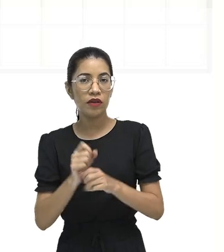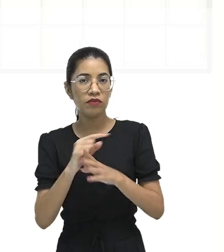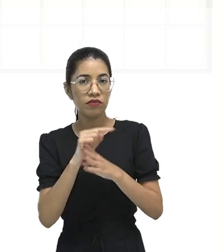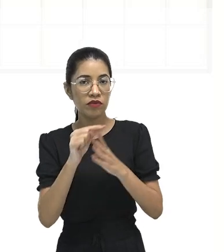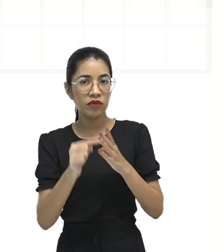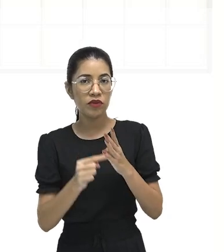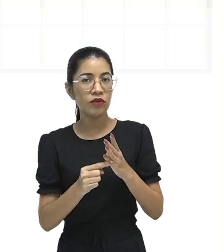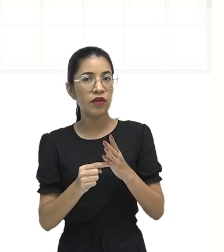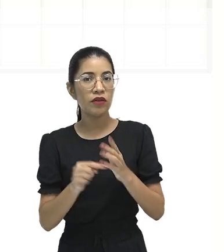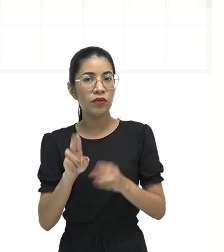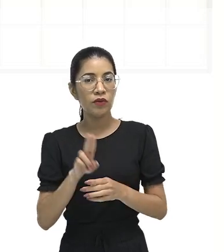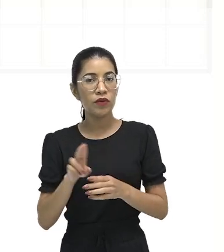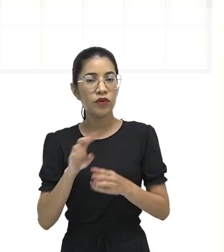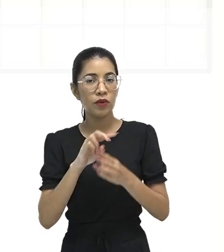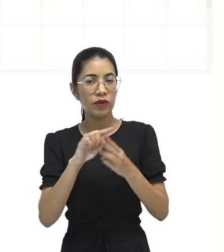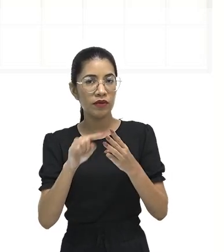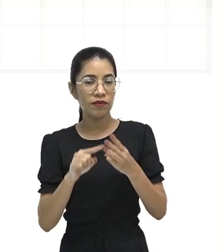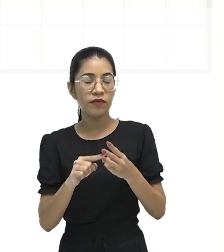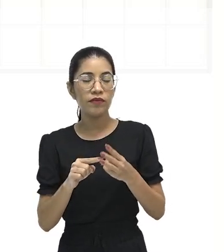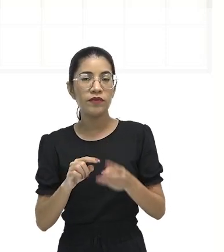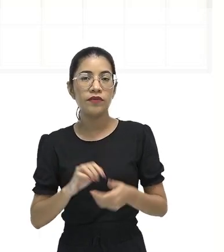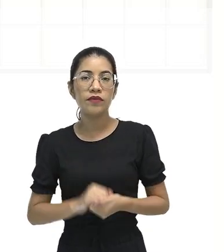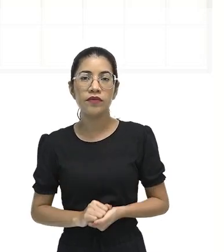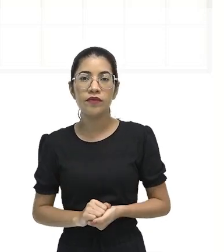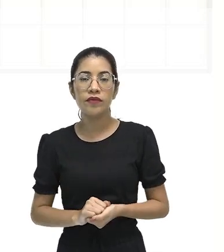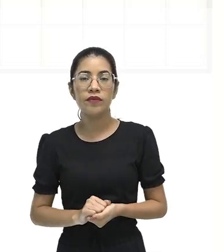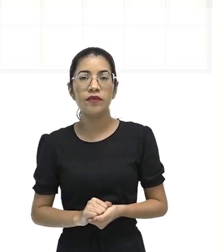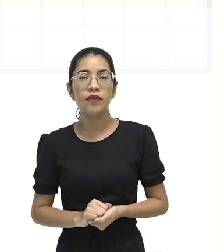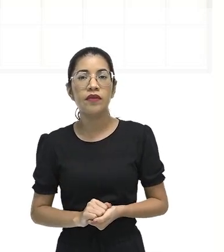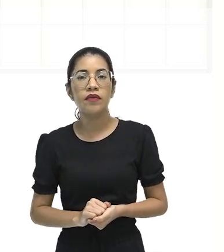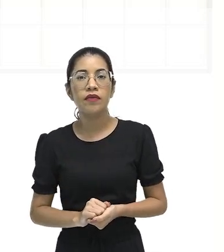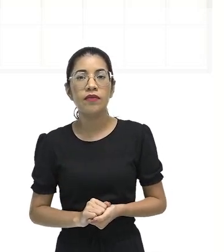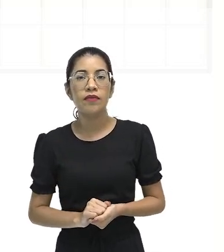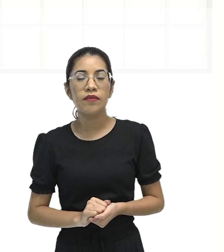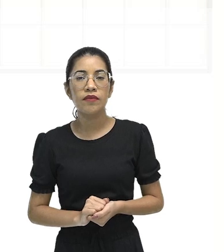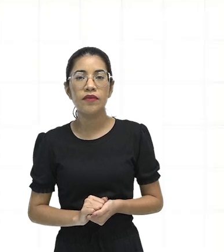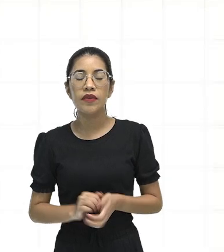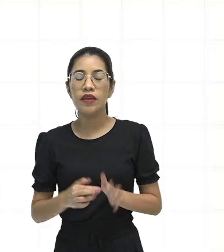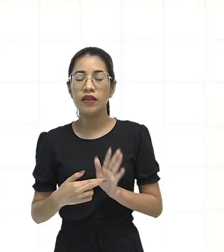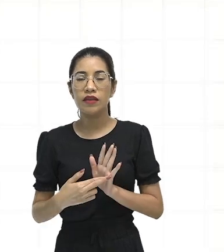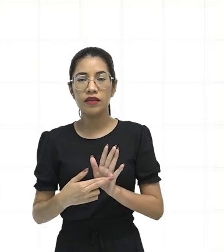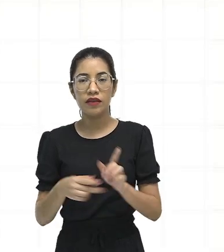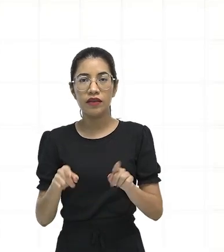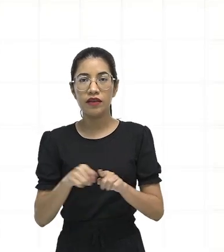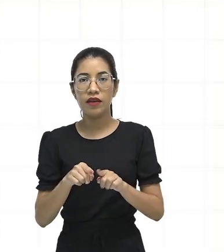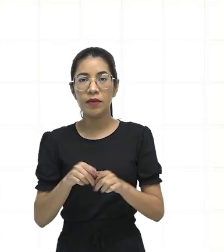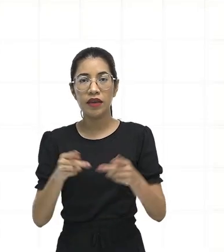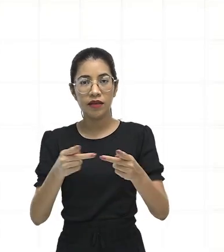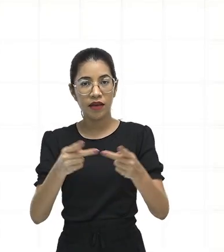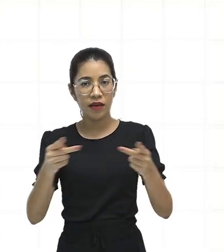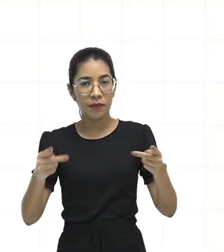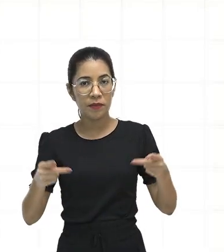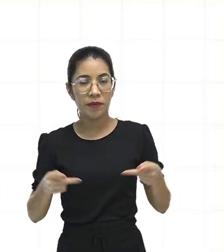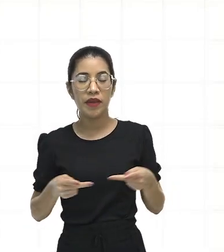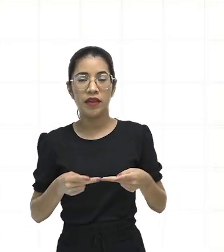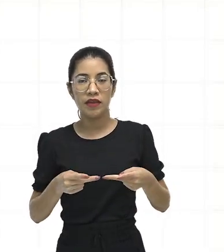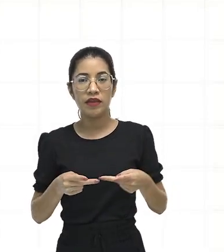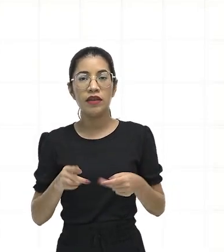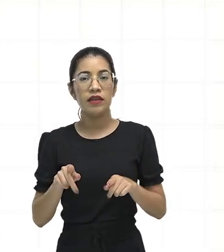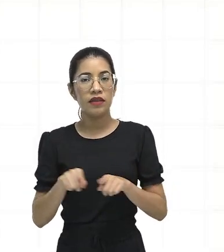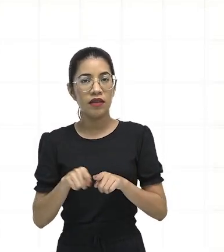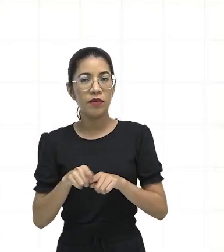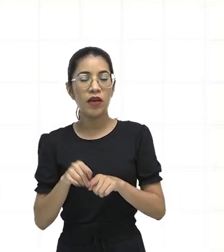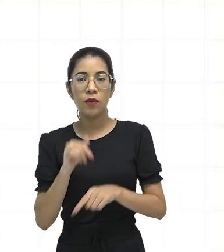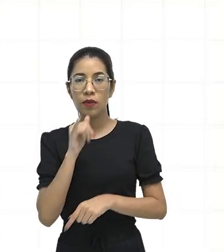4 partes. Entenderam? Vamos ver aqui essa representação da pizza, né, que é um exemplo bem